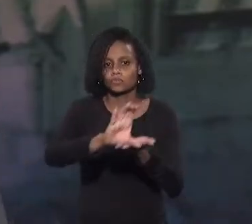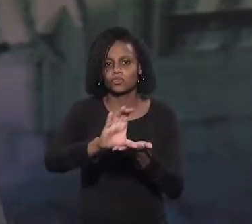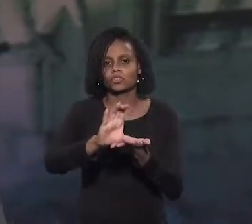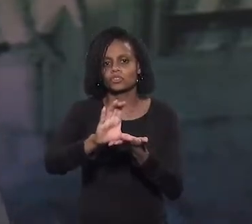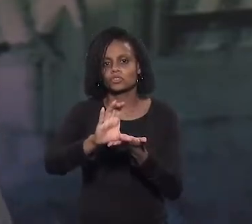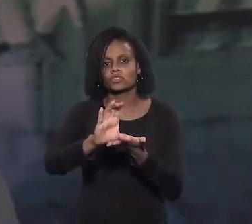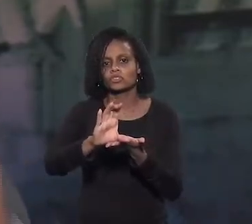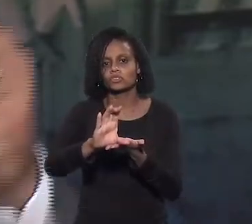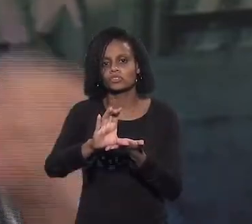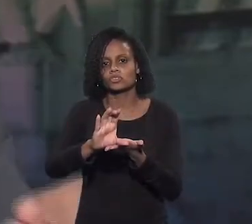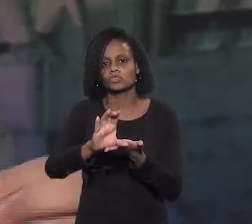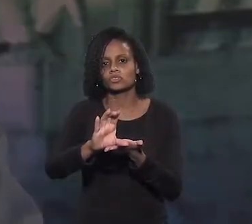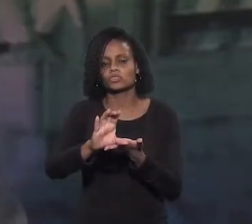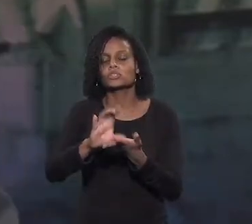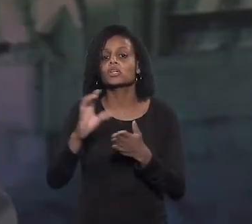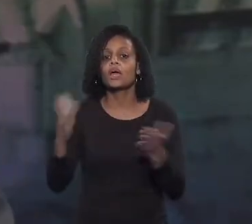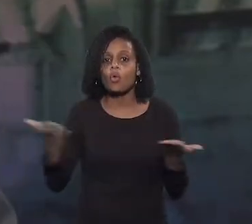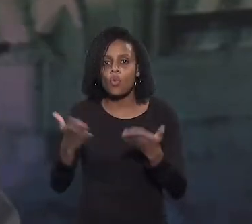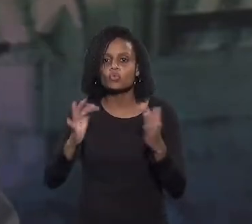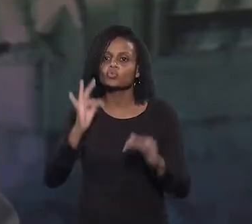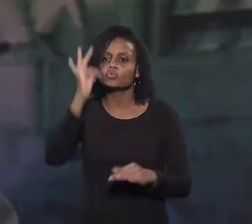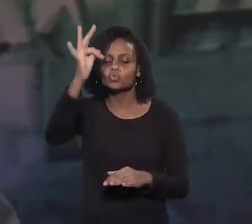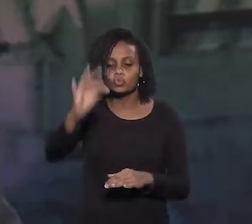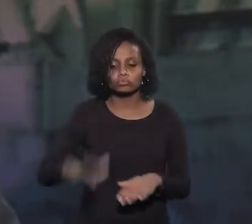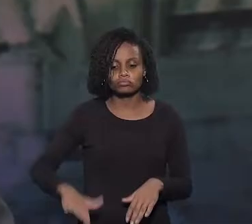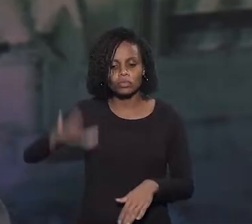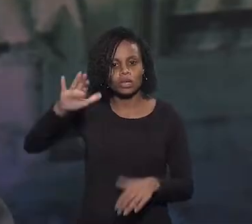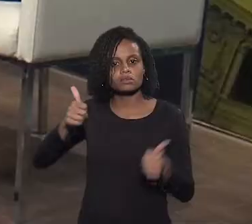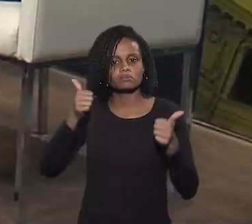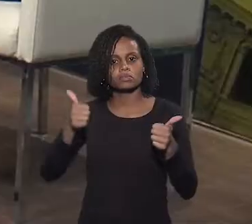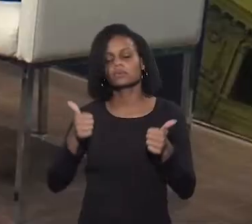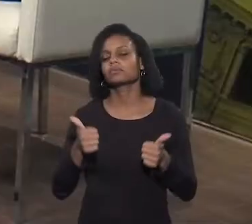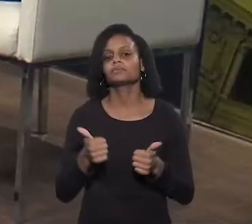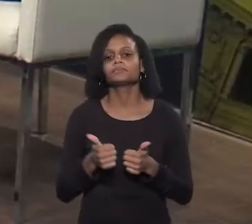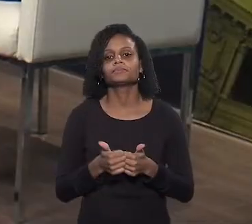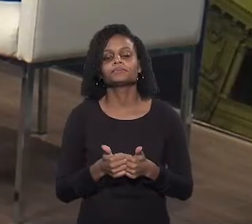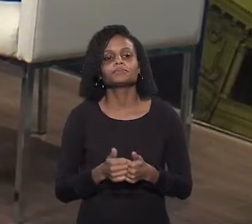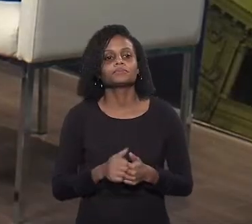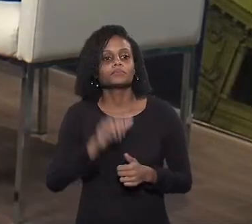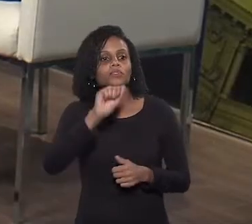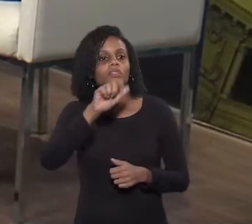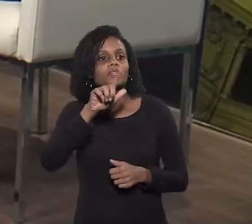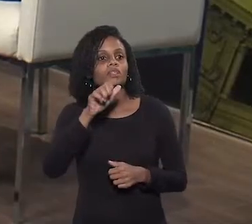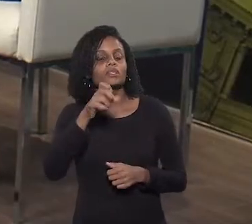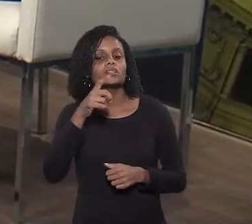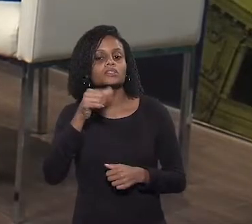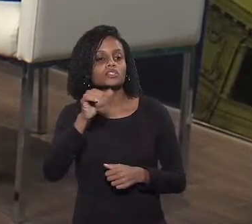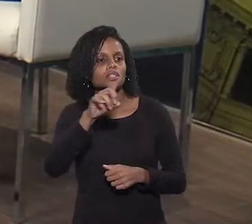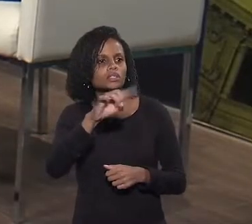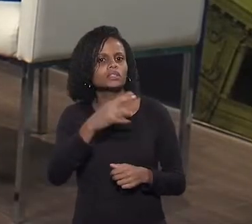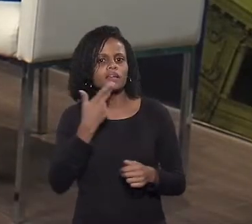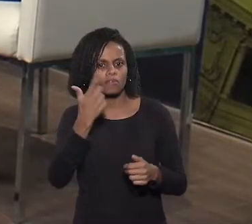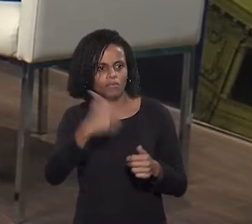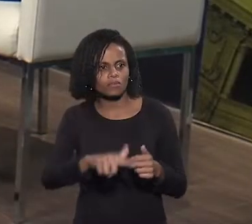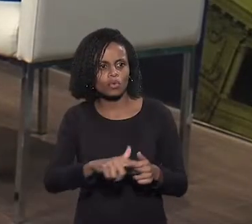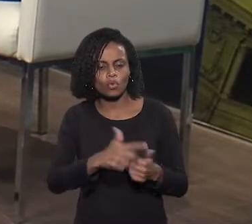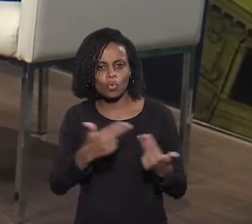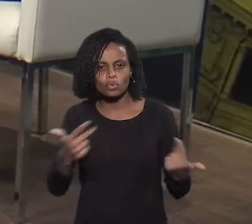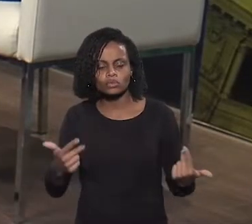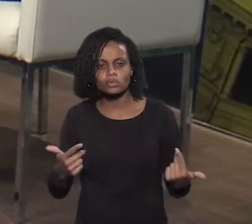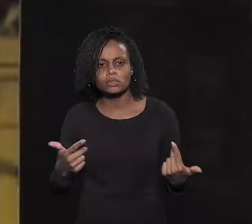investir no fórum para ter um futuro melhor para essas crianças e para esses jovens. Alexandre Duque, você quer completar com mais alguma